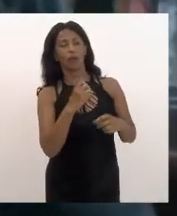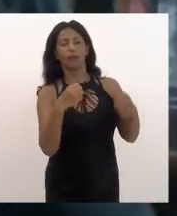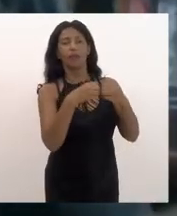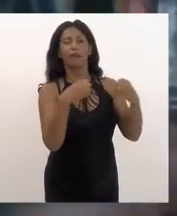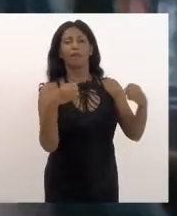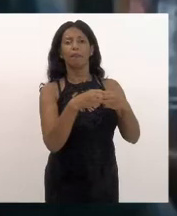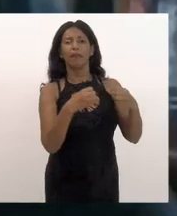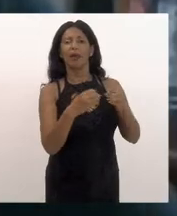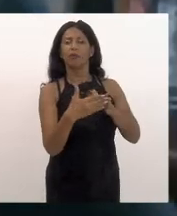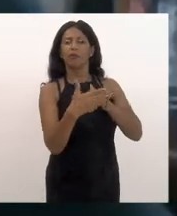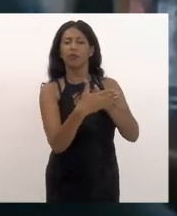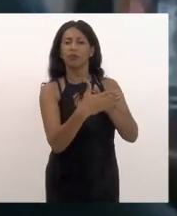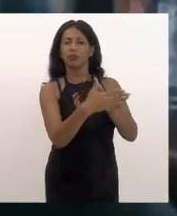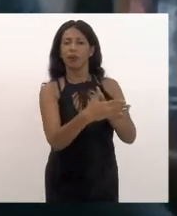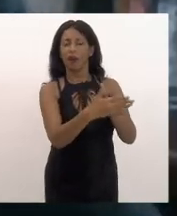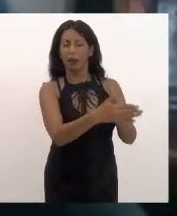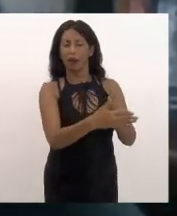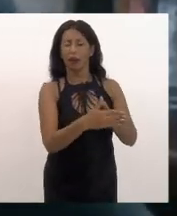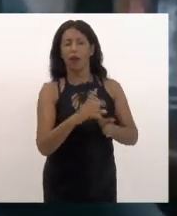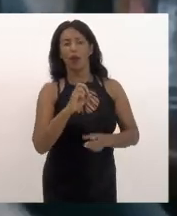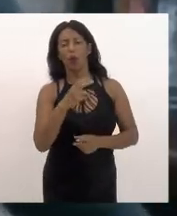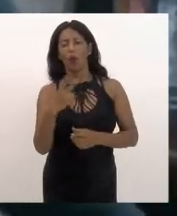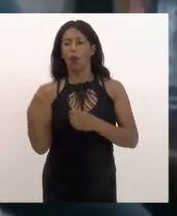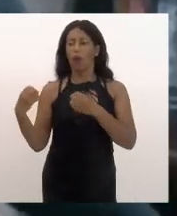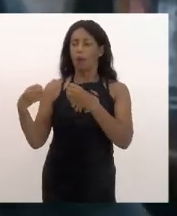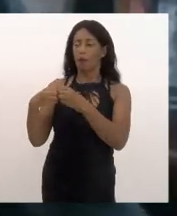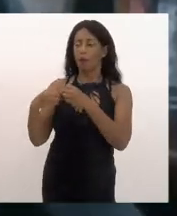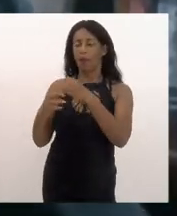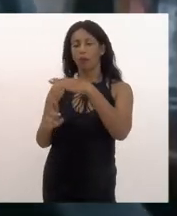das barcas ou perto de um terminal de um